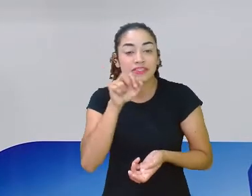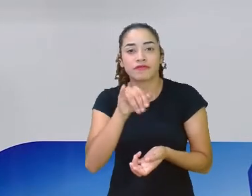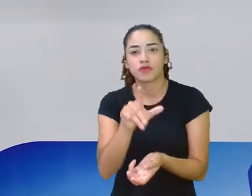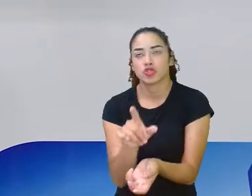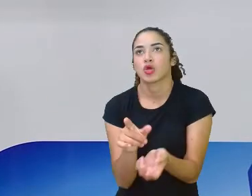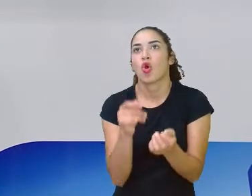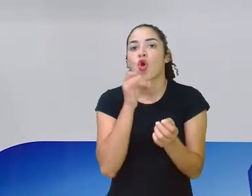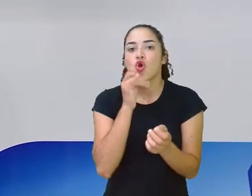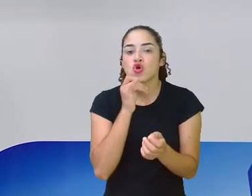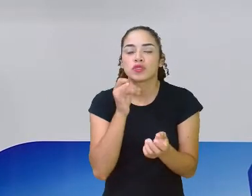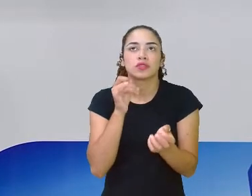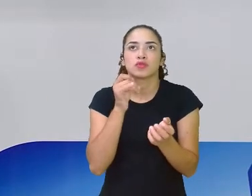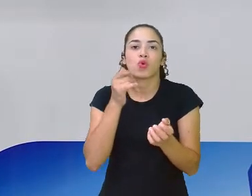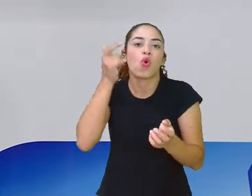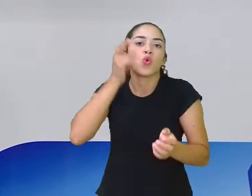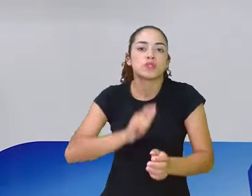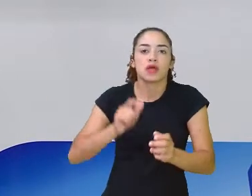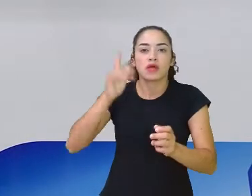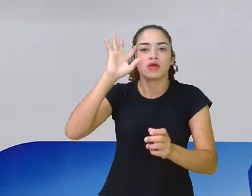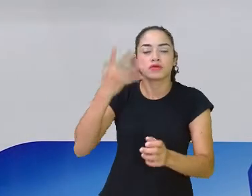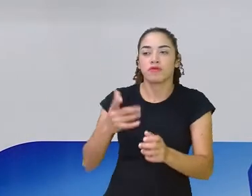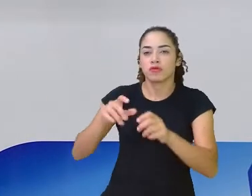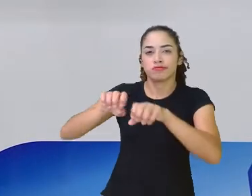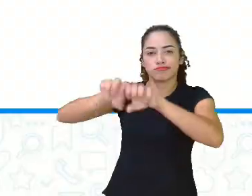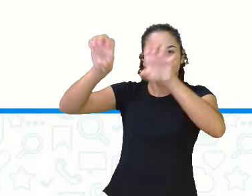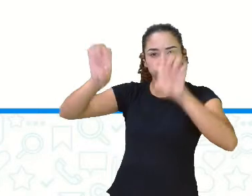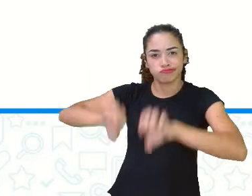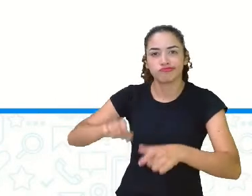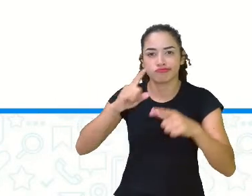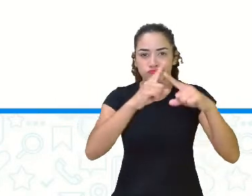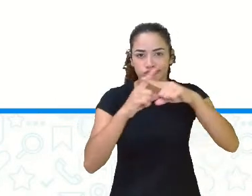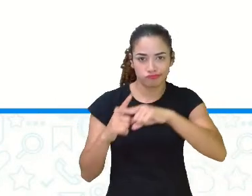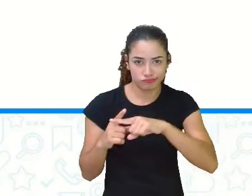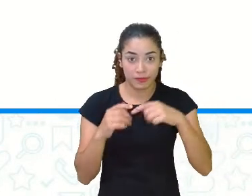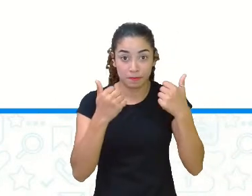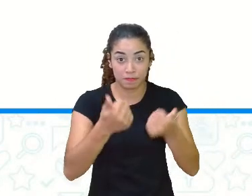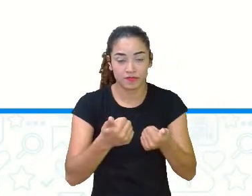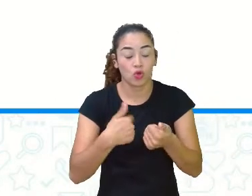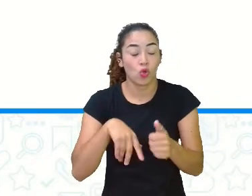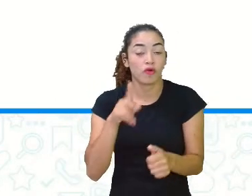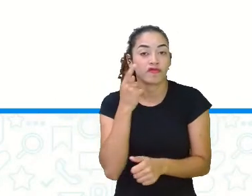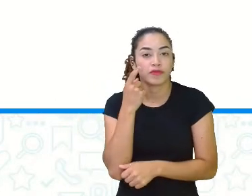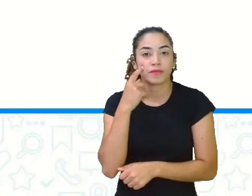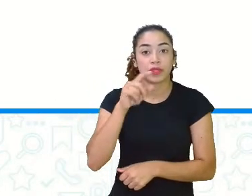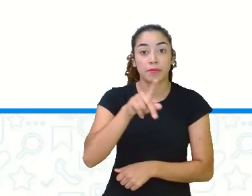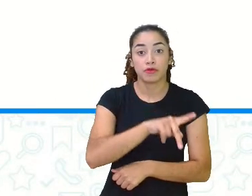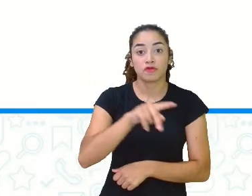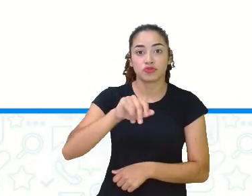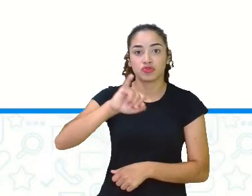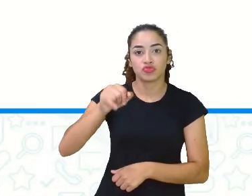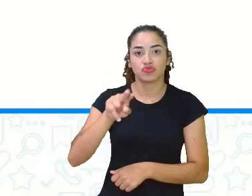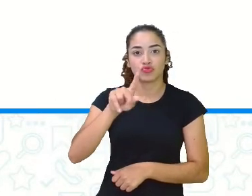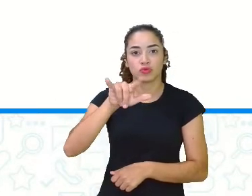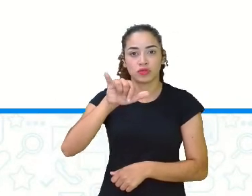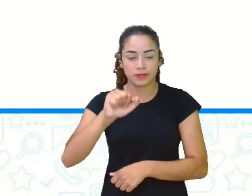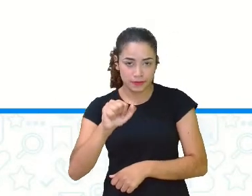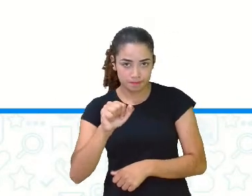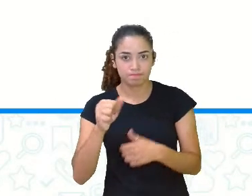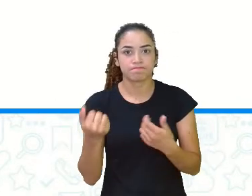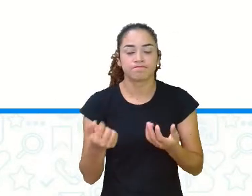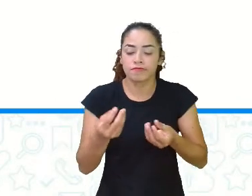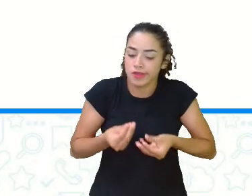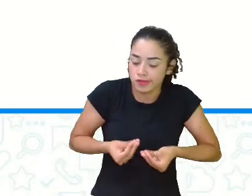de estruturas aditivas. Então, fica de olho aí na telinha. A professora Júlia entregou